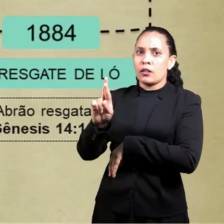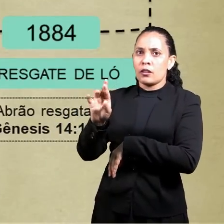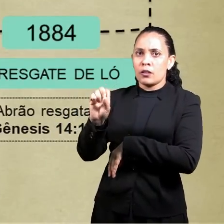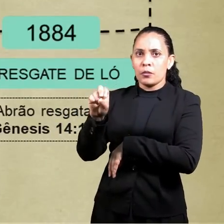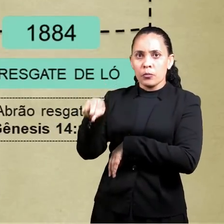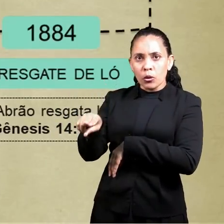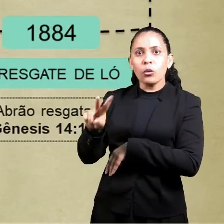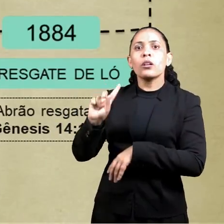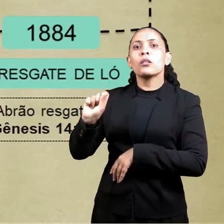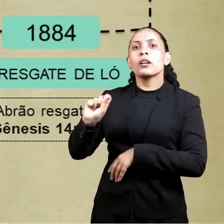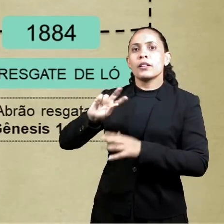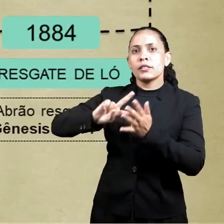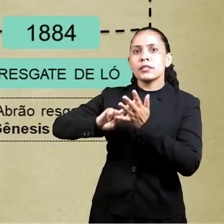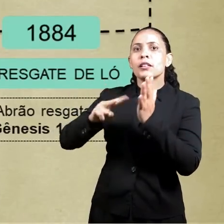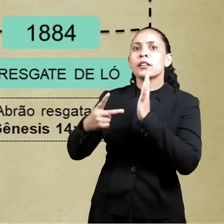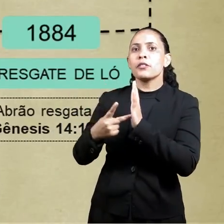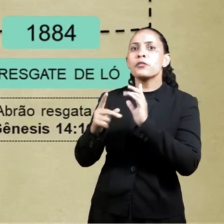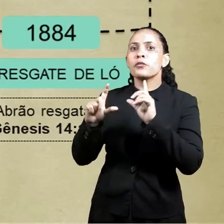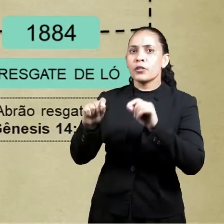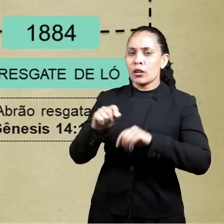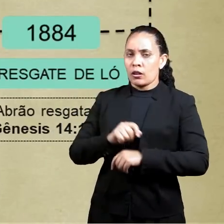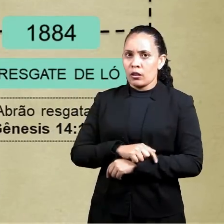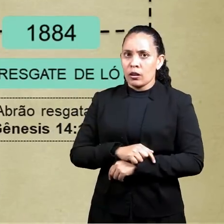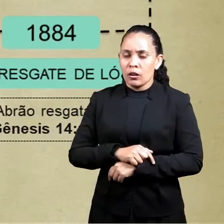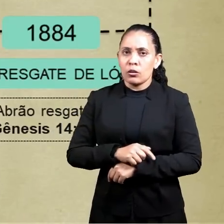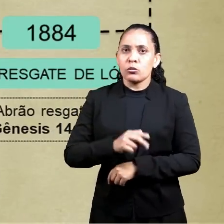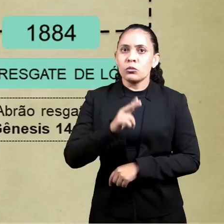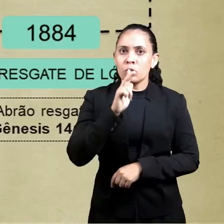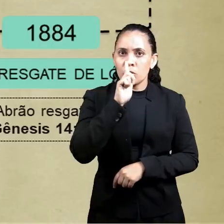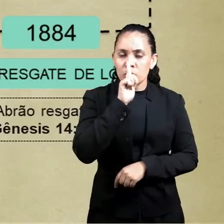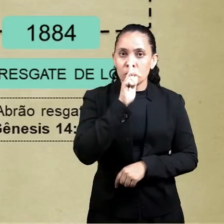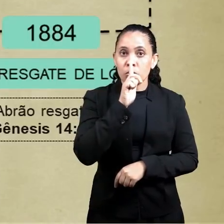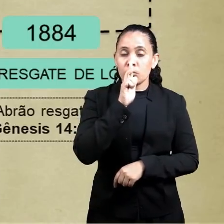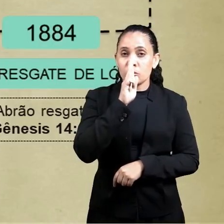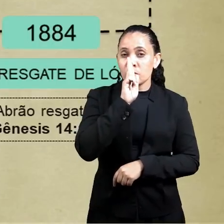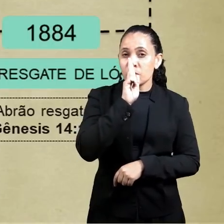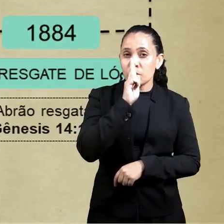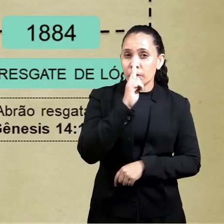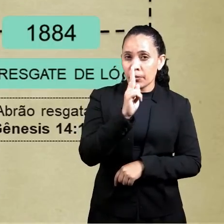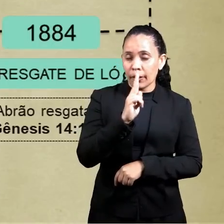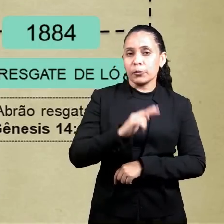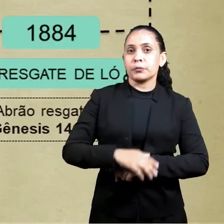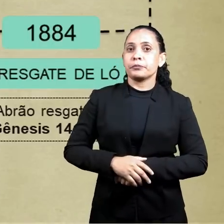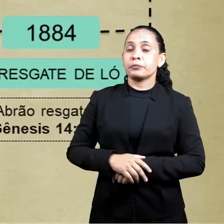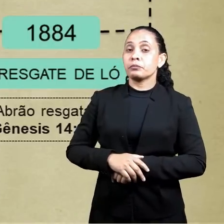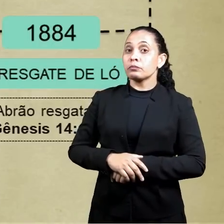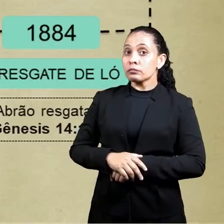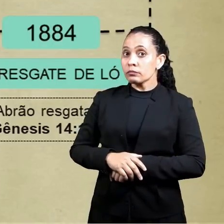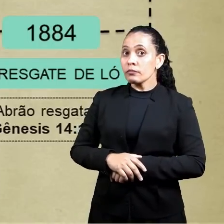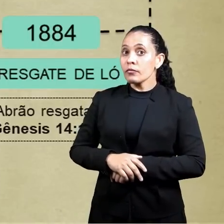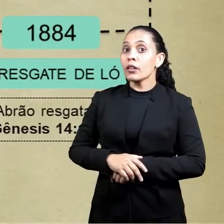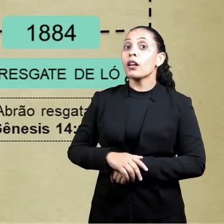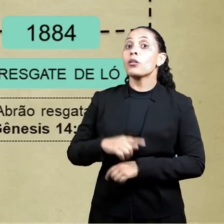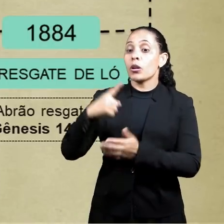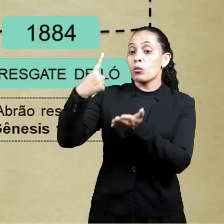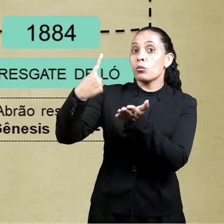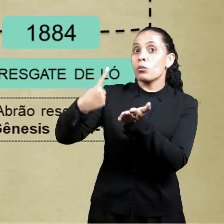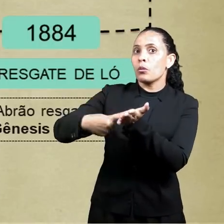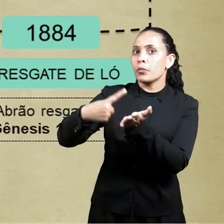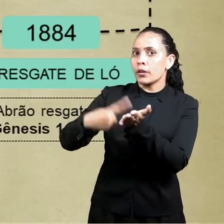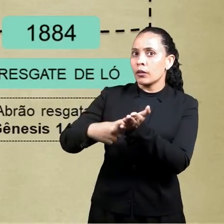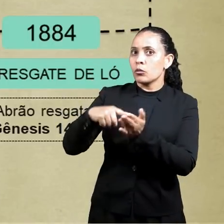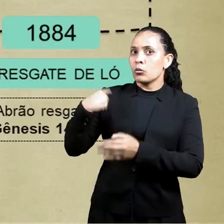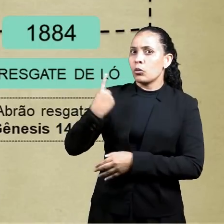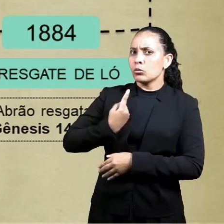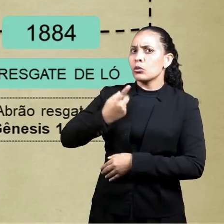ele significa, no hebraico, aliança. Quer dizer, quando nós decidimos permanecer no